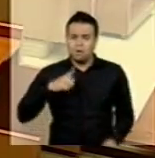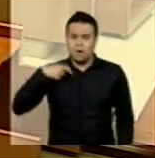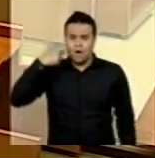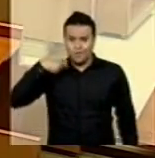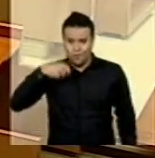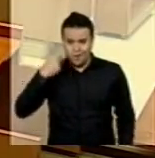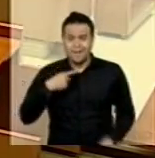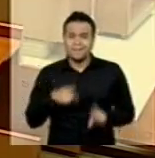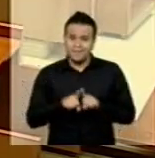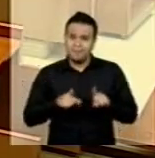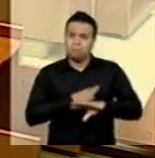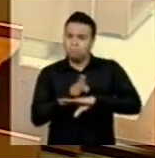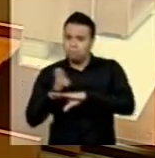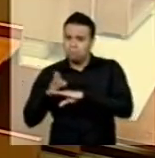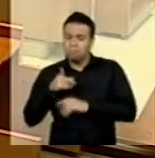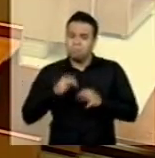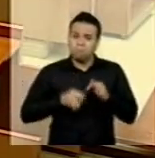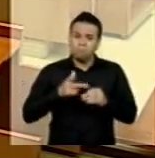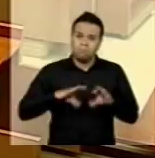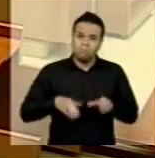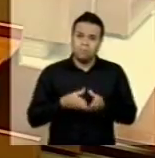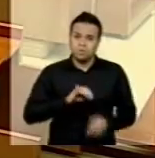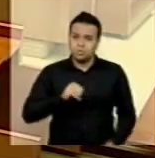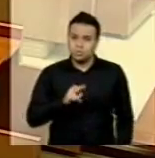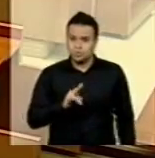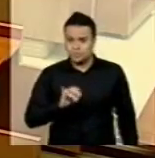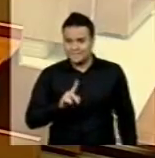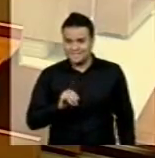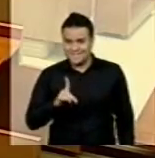em juizados especiais, e, nesse caso,